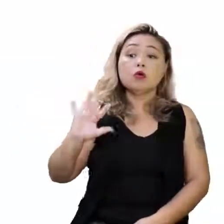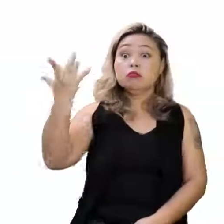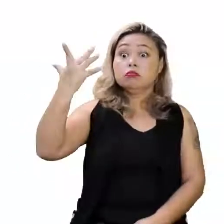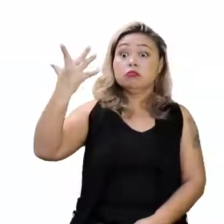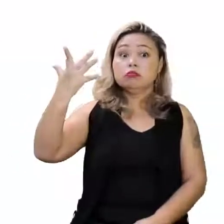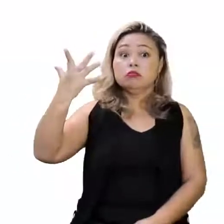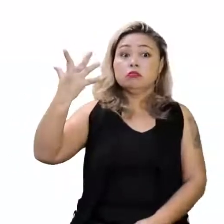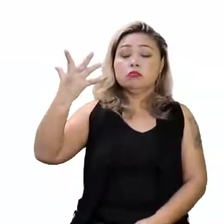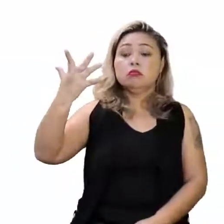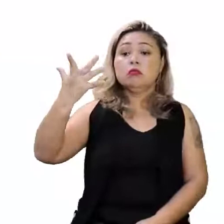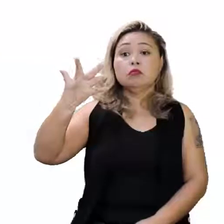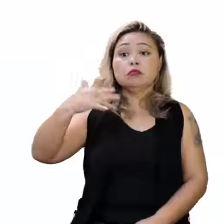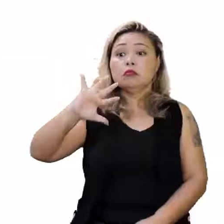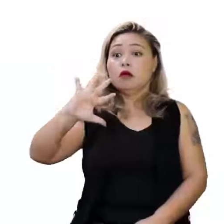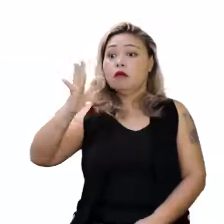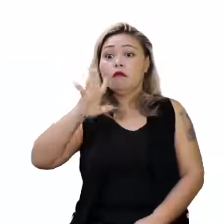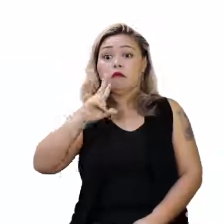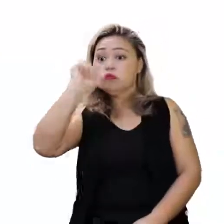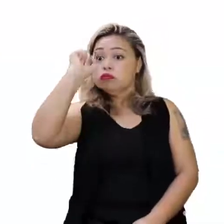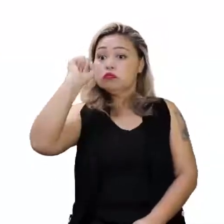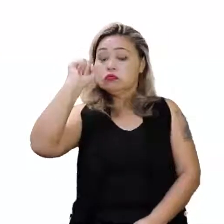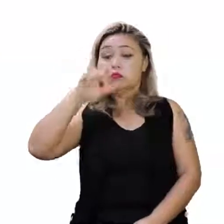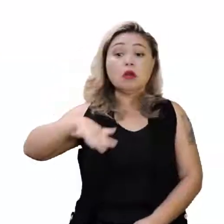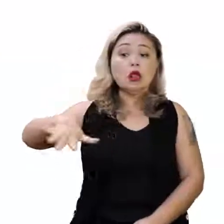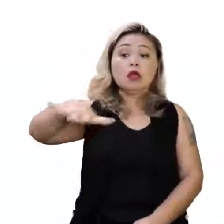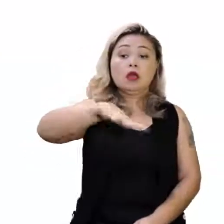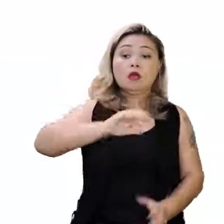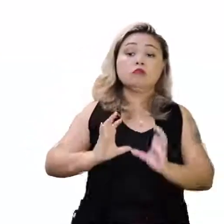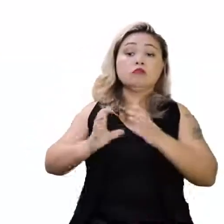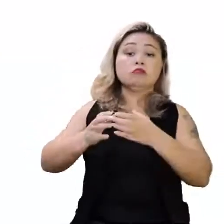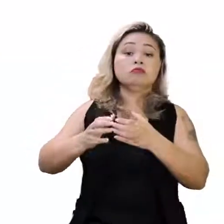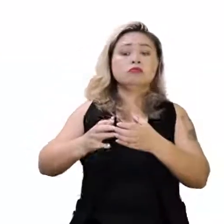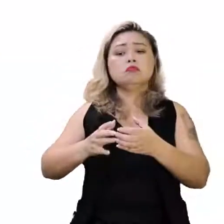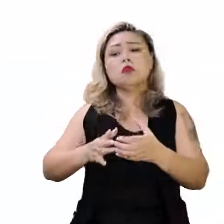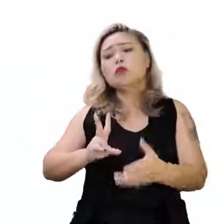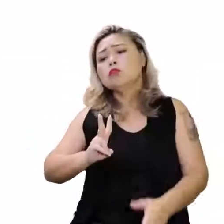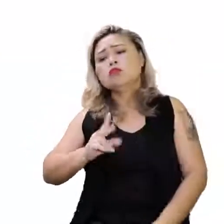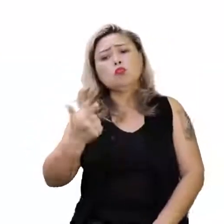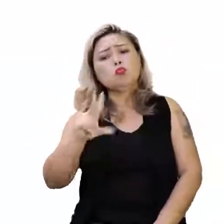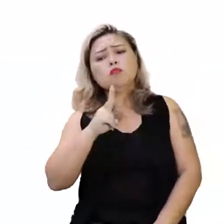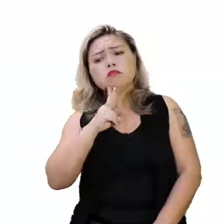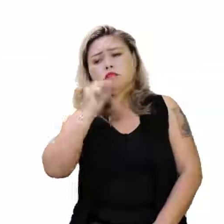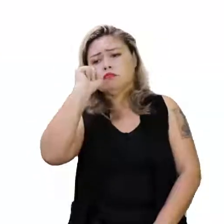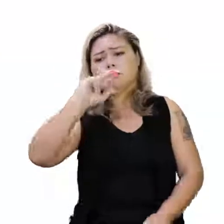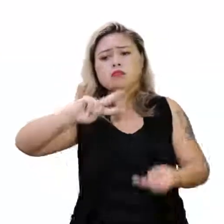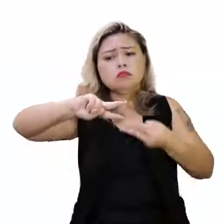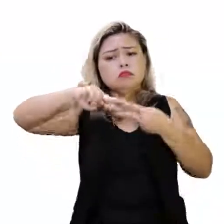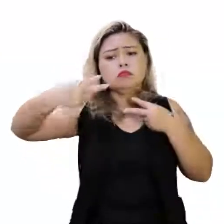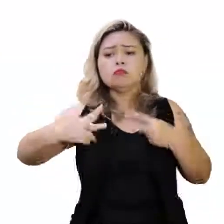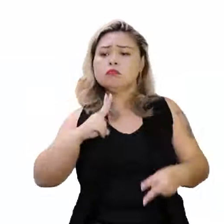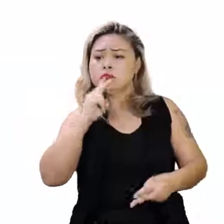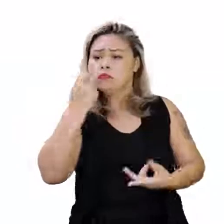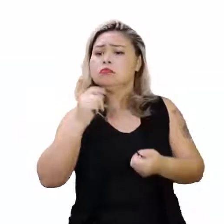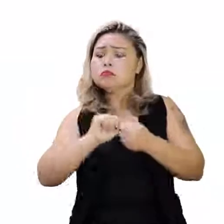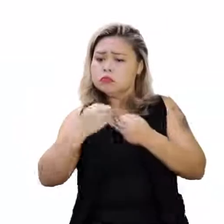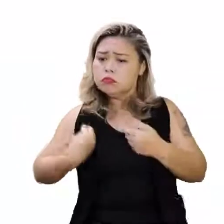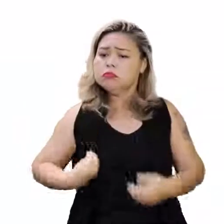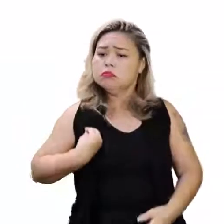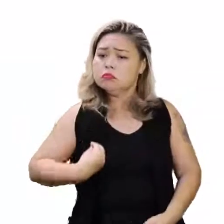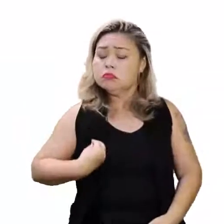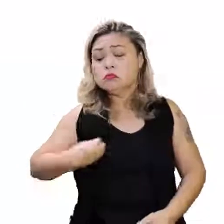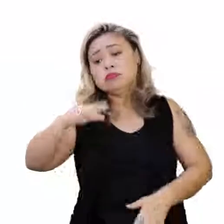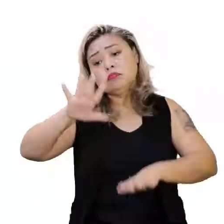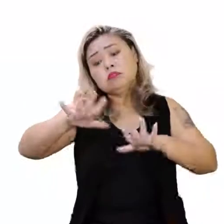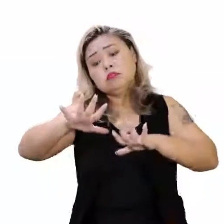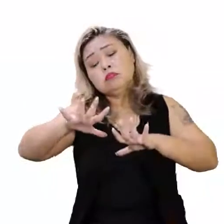algum evento drástico para aquele grupo, eles não têm força genética para resistir e pode ser que